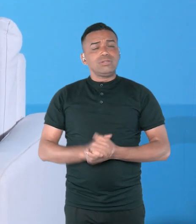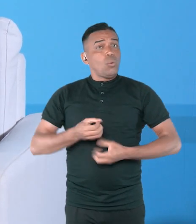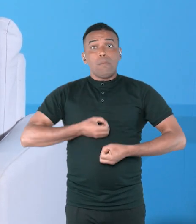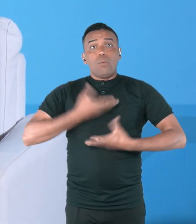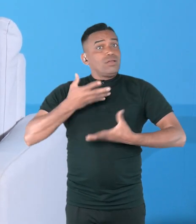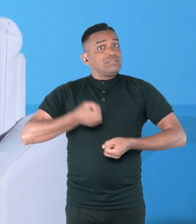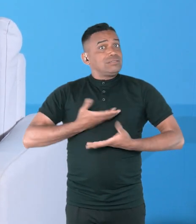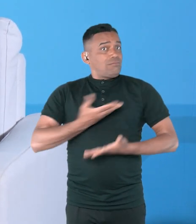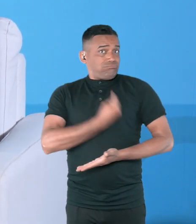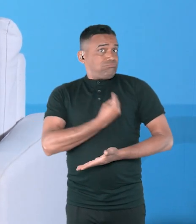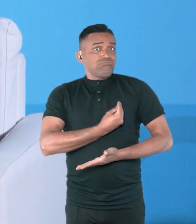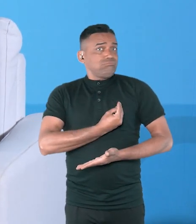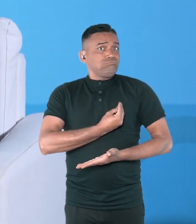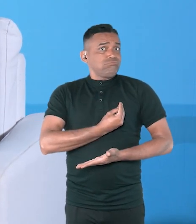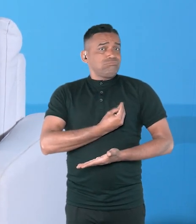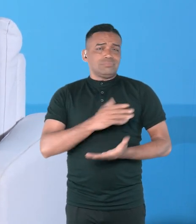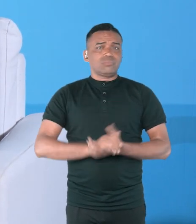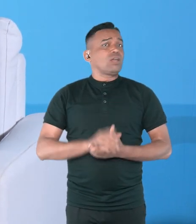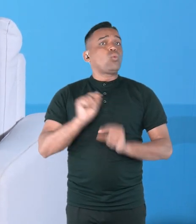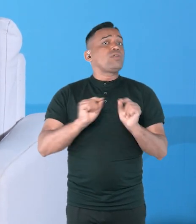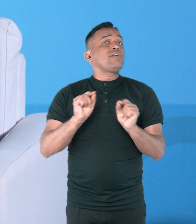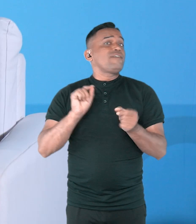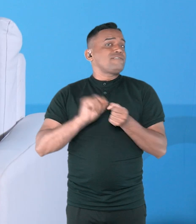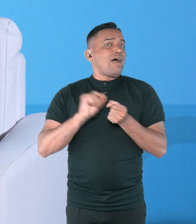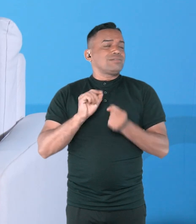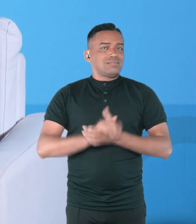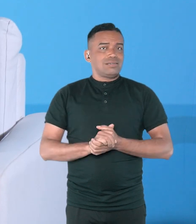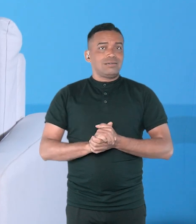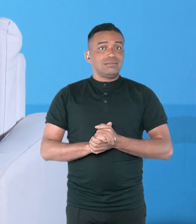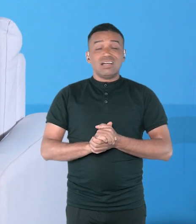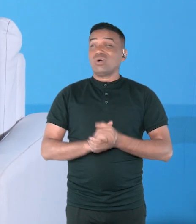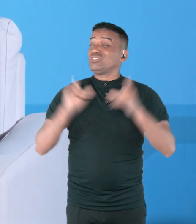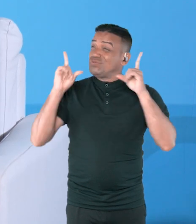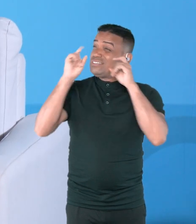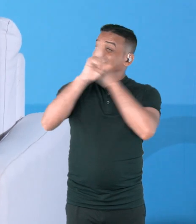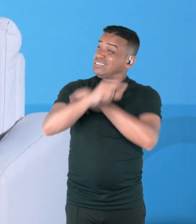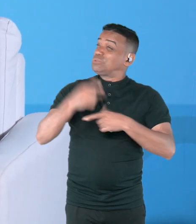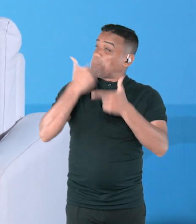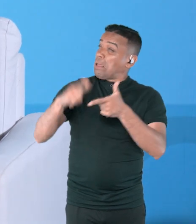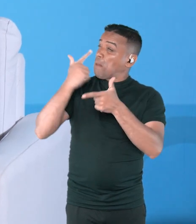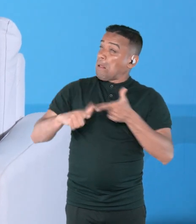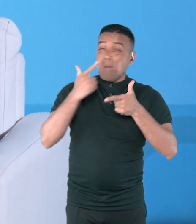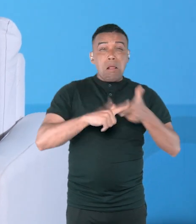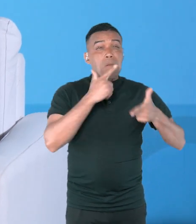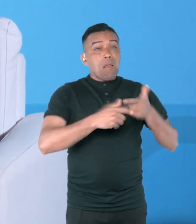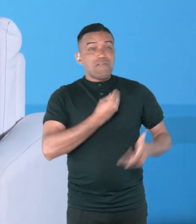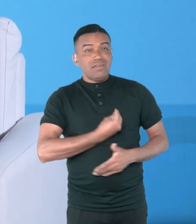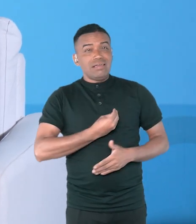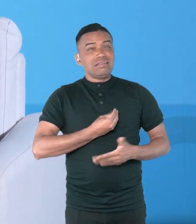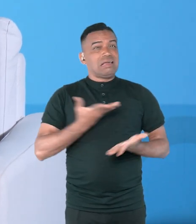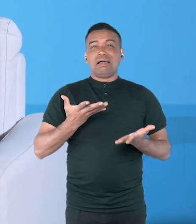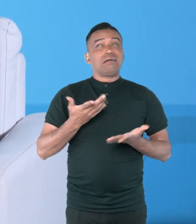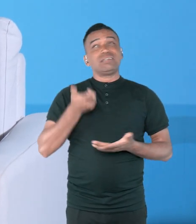sem saber. E o que ele fazia? Ele falava assim, os temporais continuam, mas